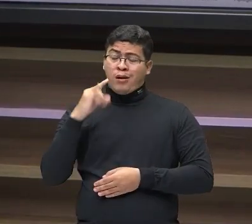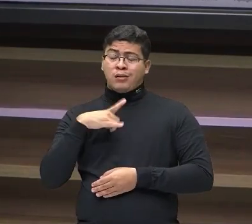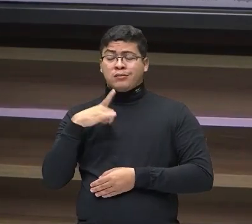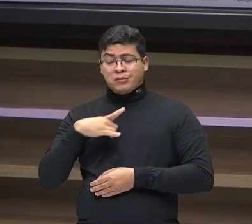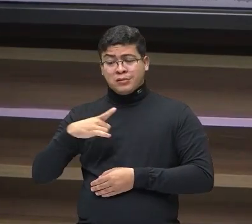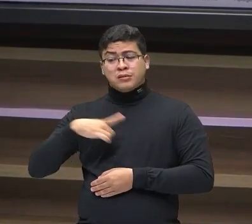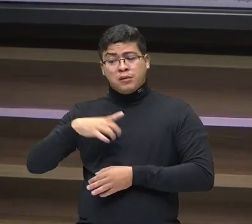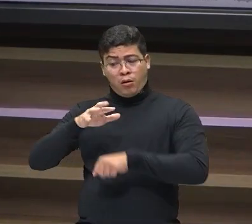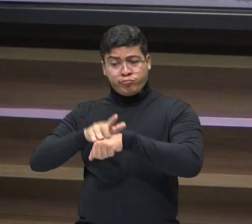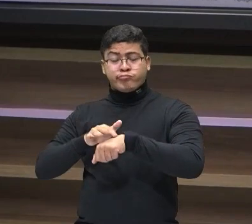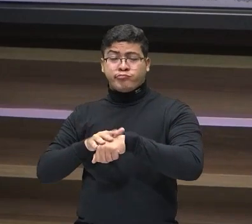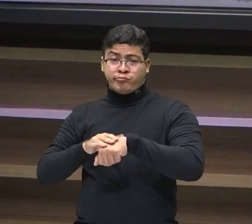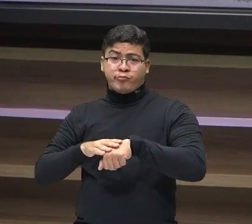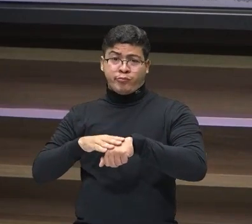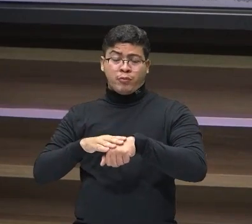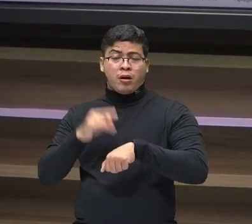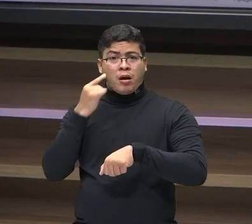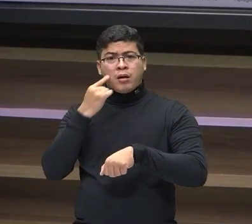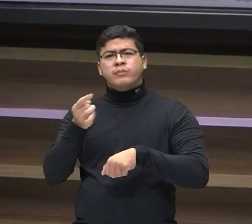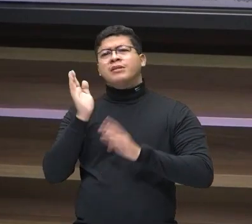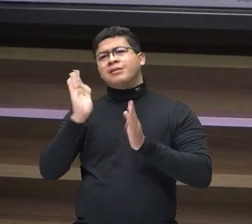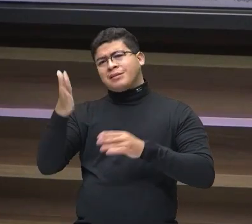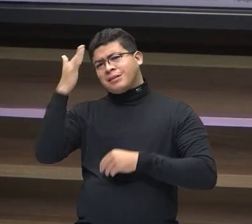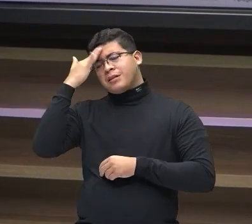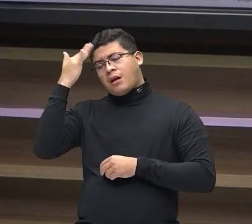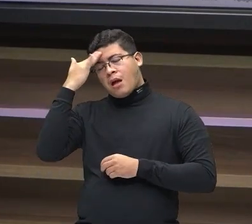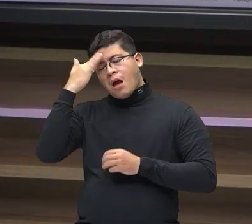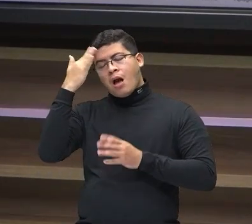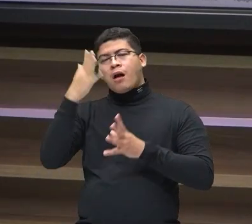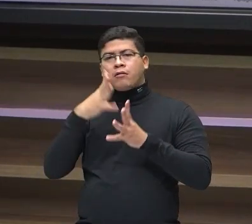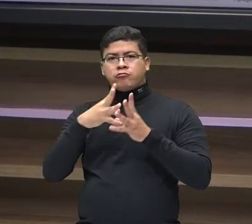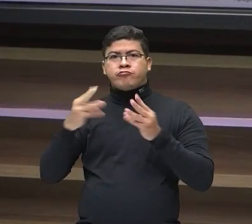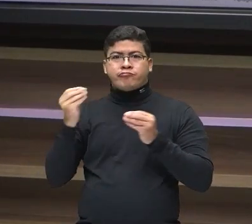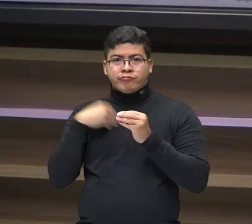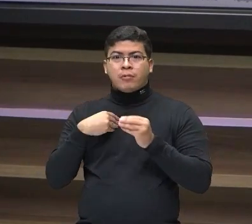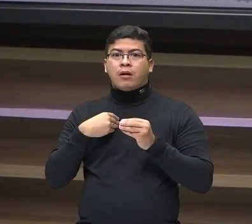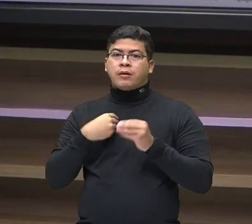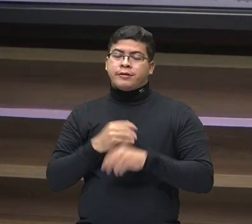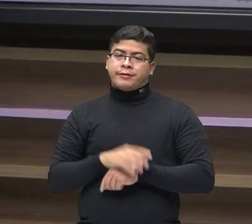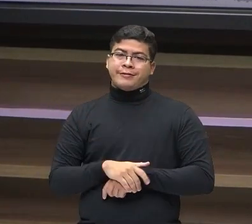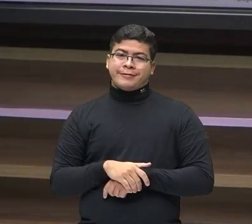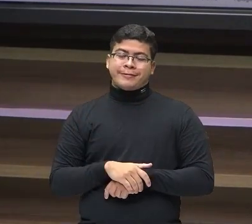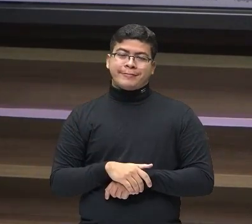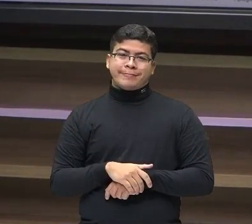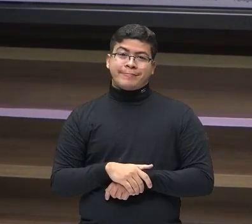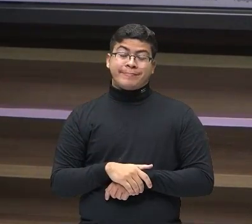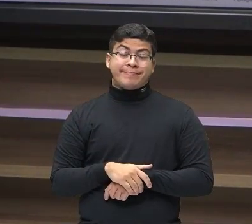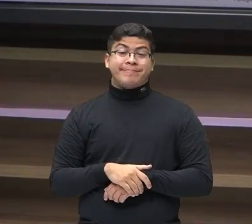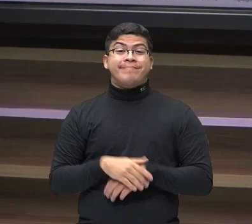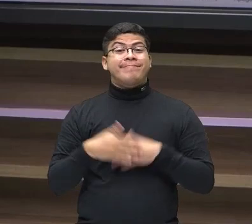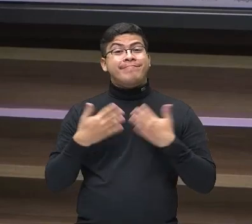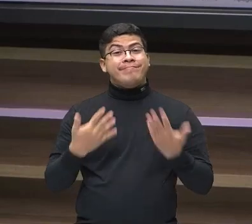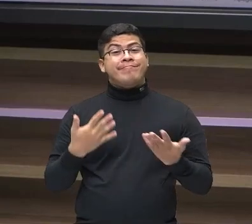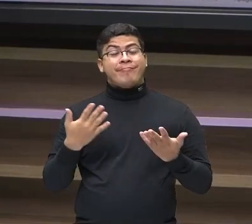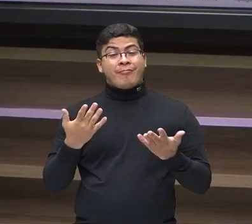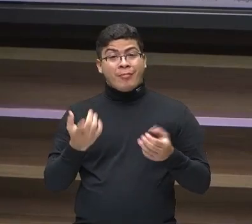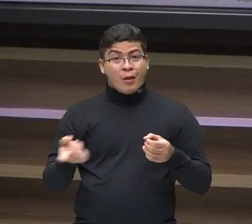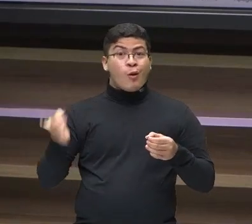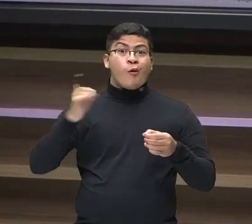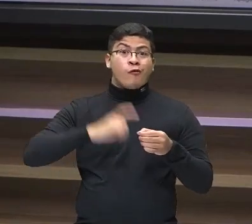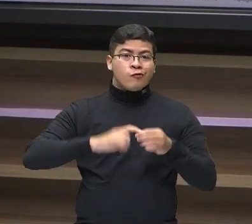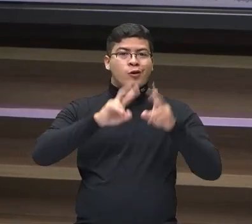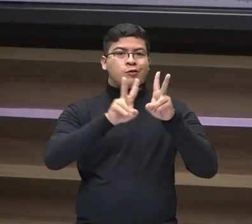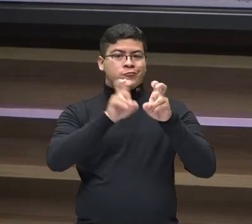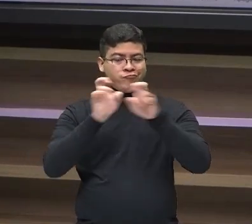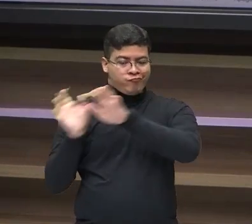hoje em dia a gente já sabe que essa doença também, ela conseguiu ali ser erradicada. E aí a gente vai voltar a falar de